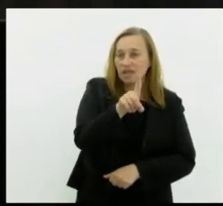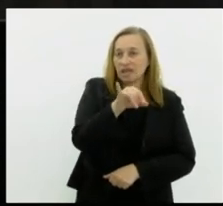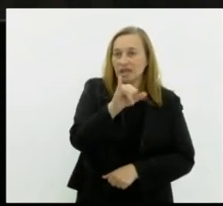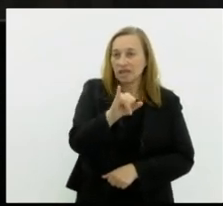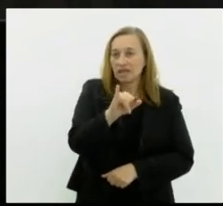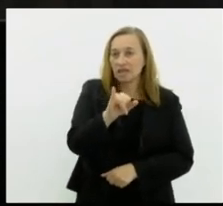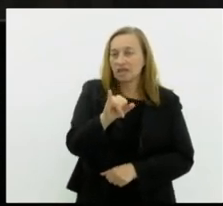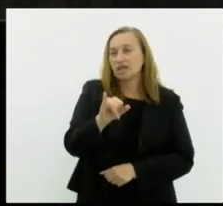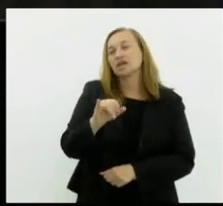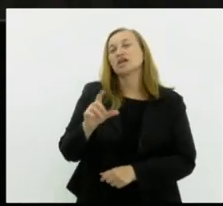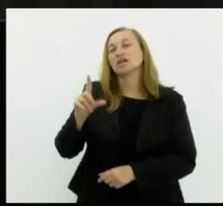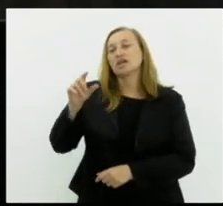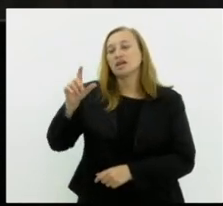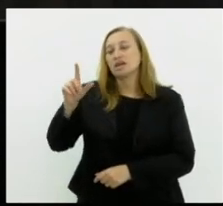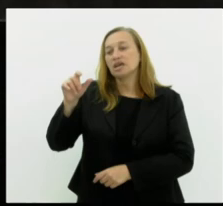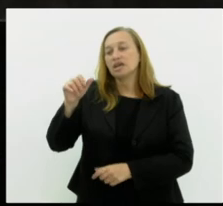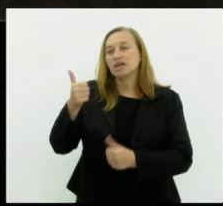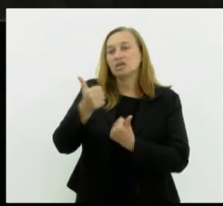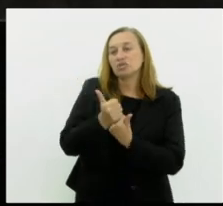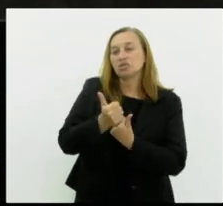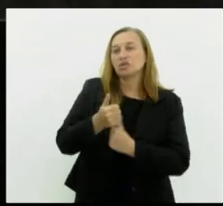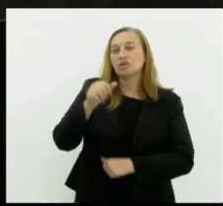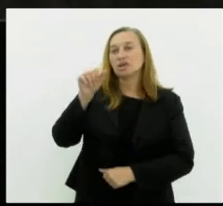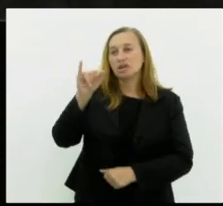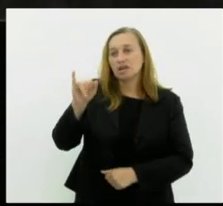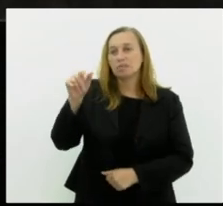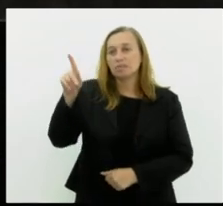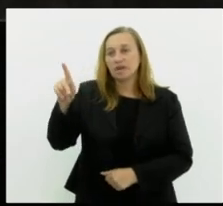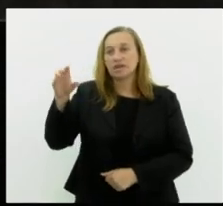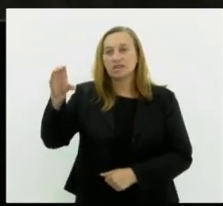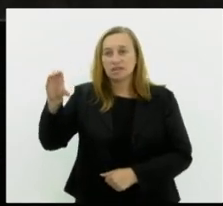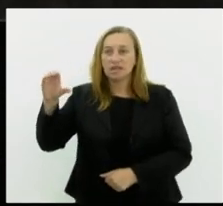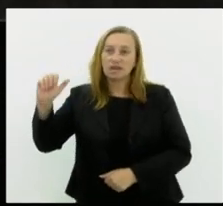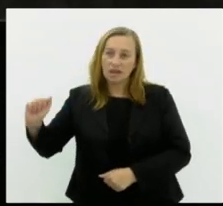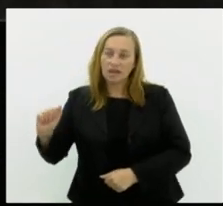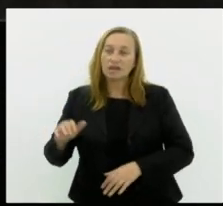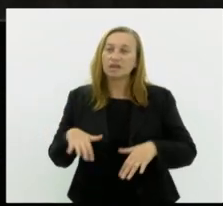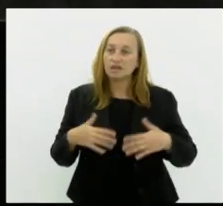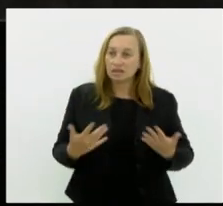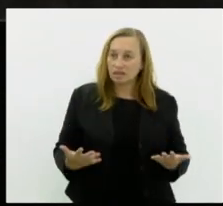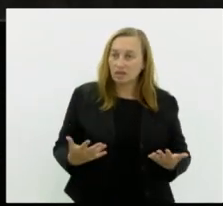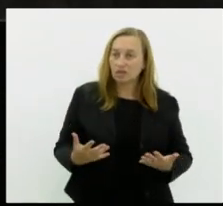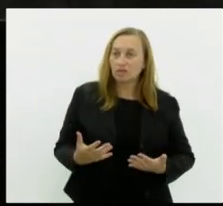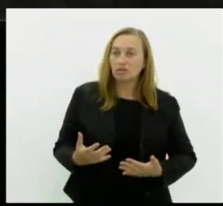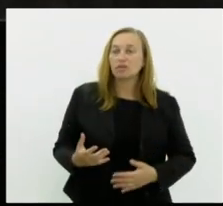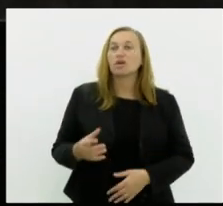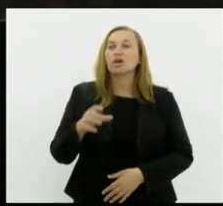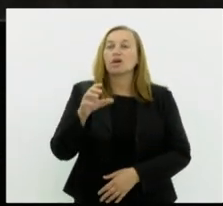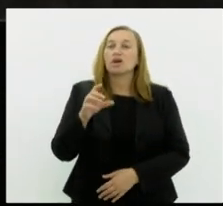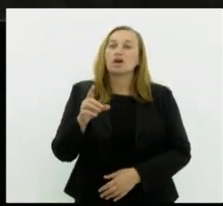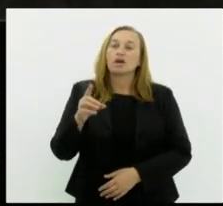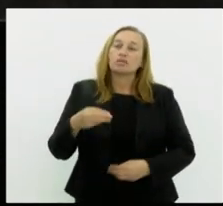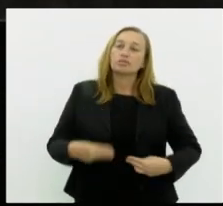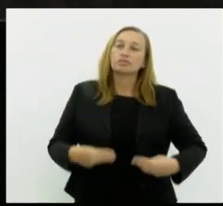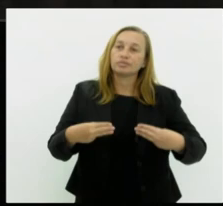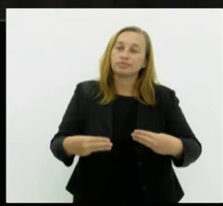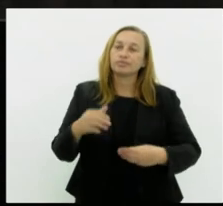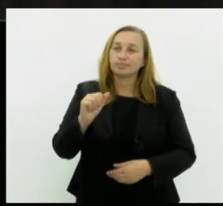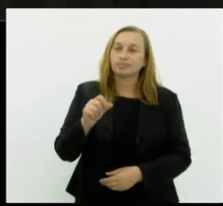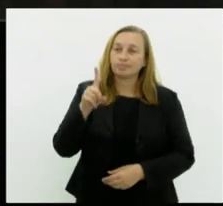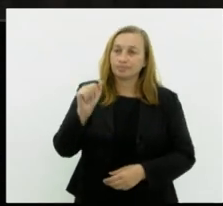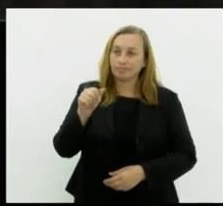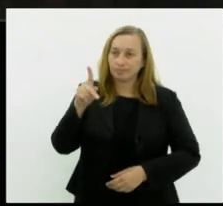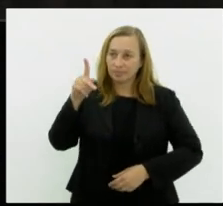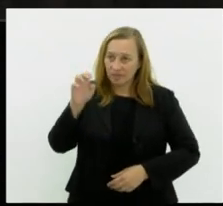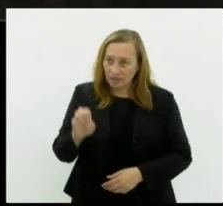Então, ministro Haddad foi vitorioso. São Paulo não quebrou, nem a cidade do